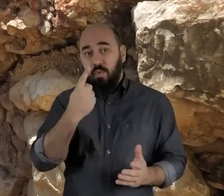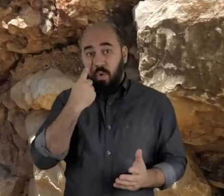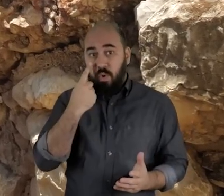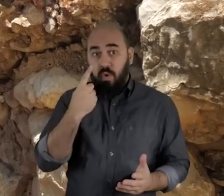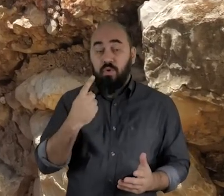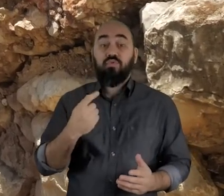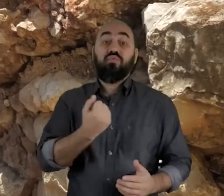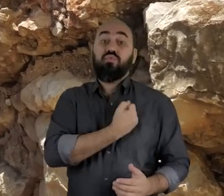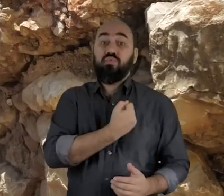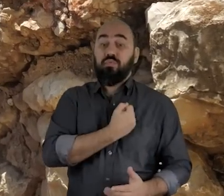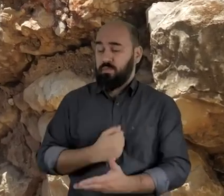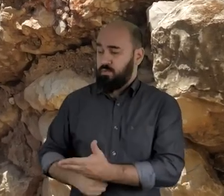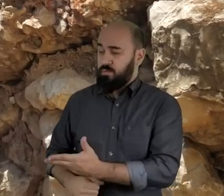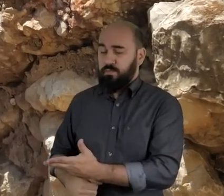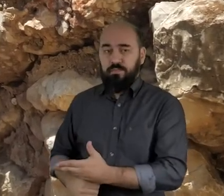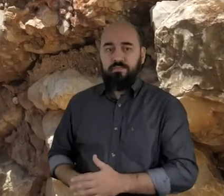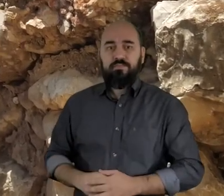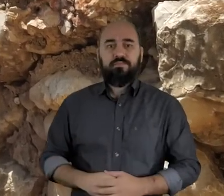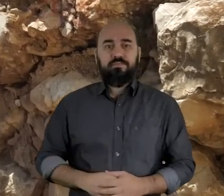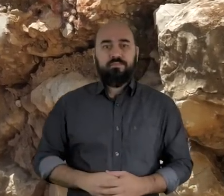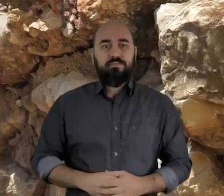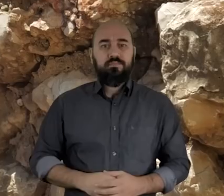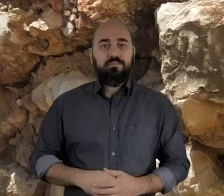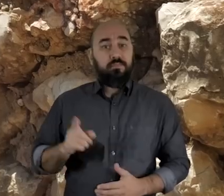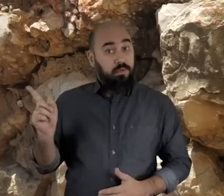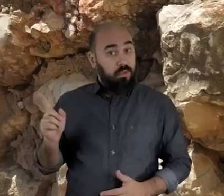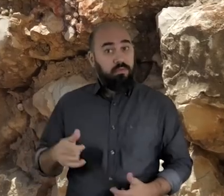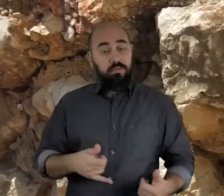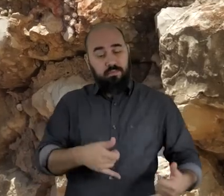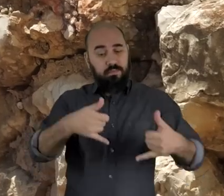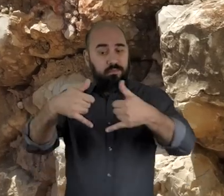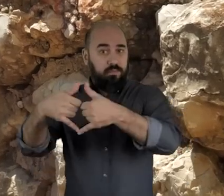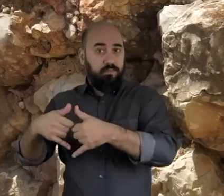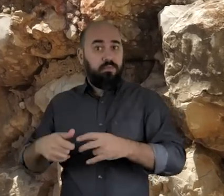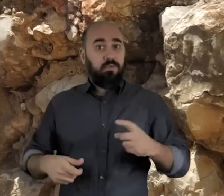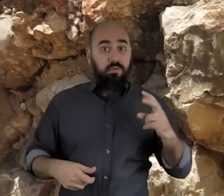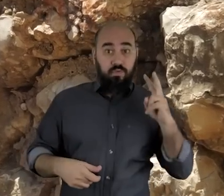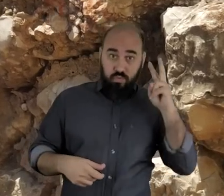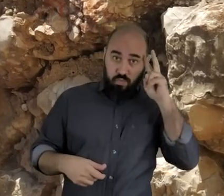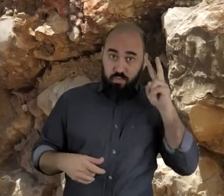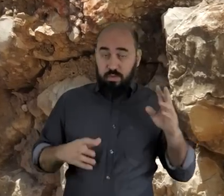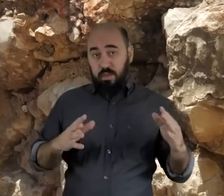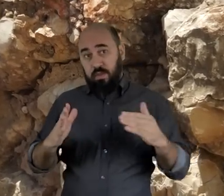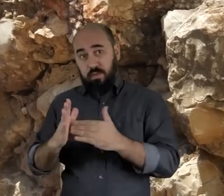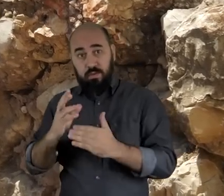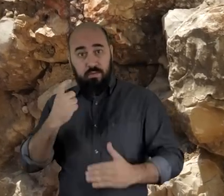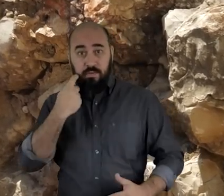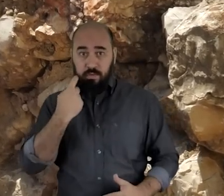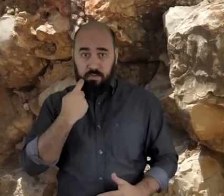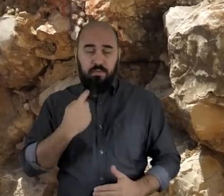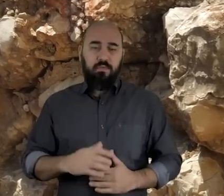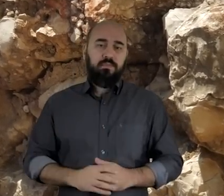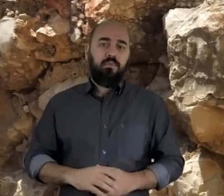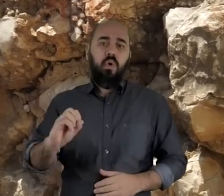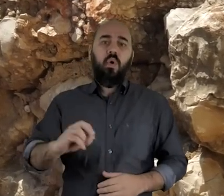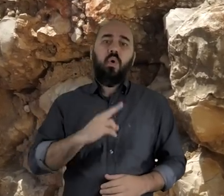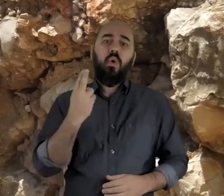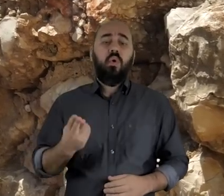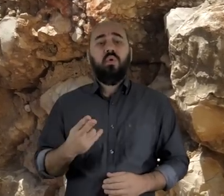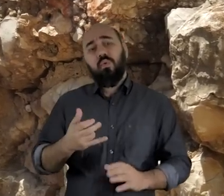0 operadora 12 21 27 3121, você liga no horário comercial ou, se preferir, pode deixar uma mensagem no